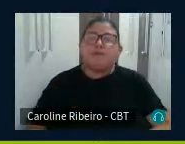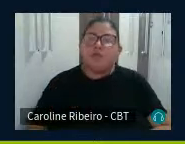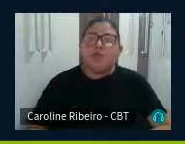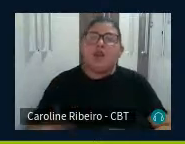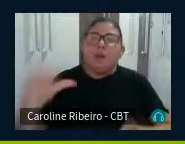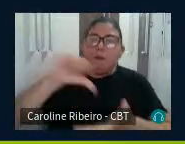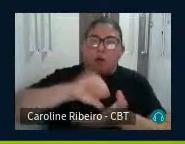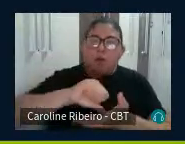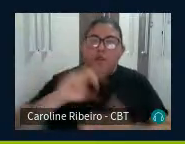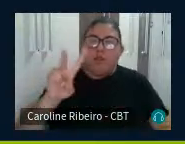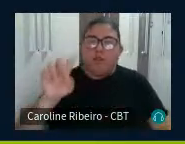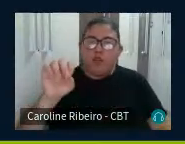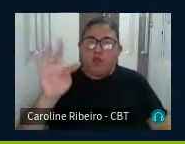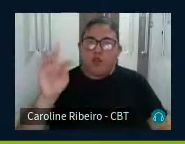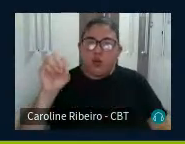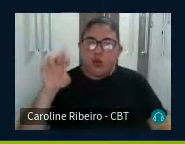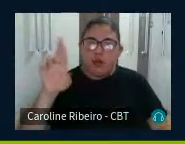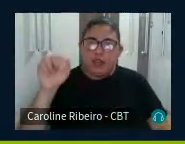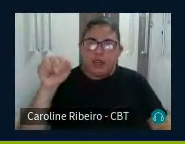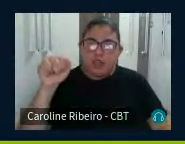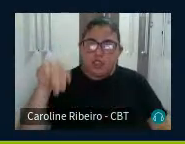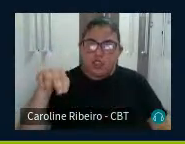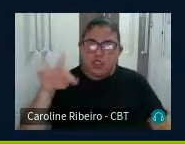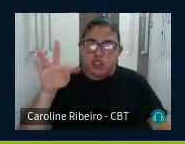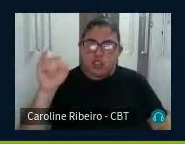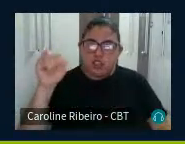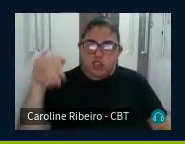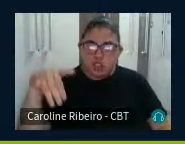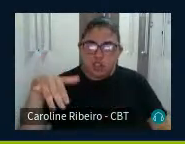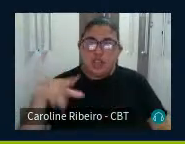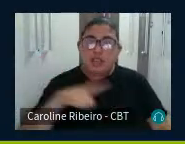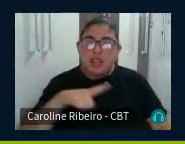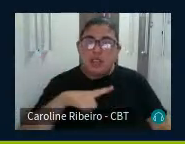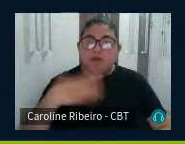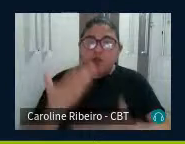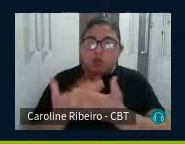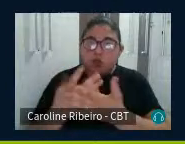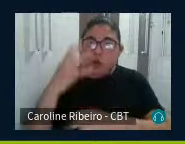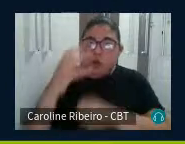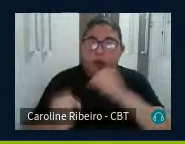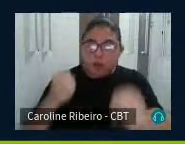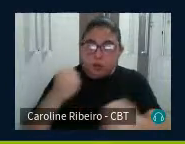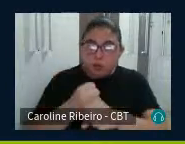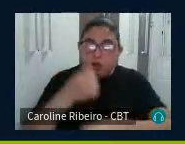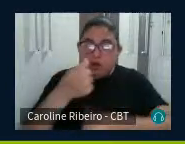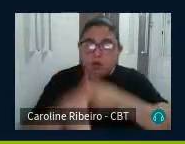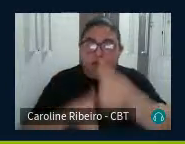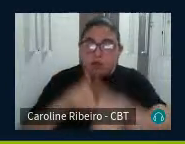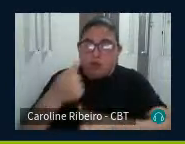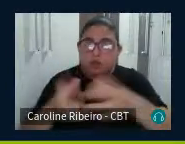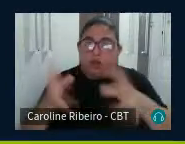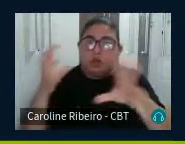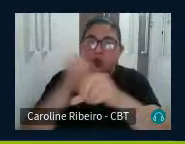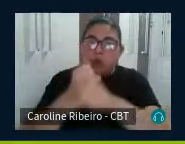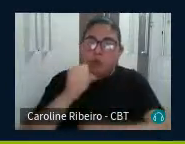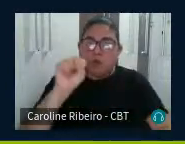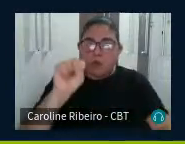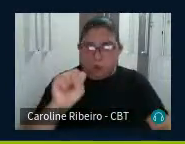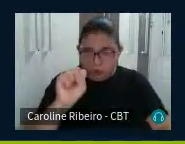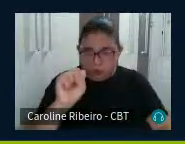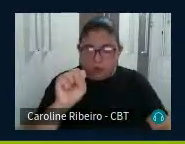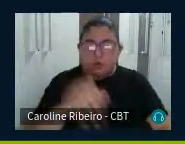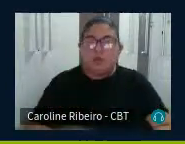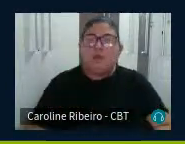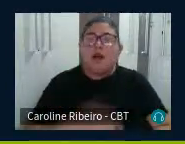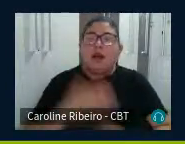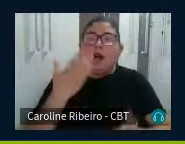Votorantim. Foram 4 anos, 8 semestres, tendo aula inaugural ocorrido na própria universidade,